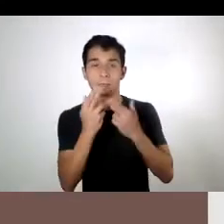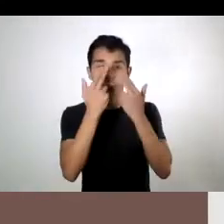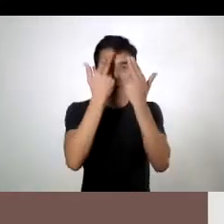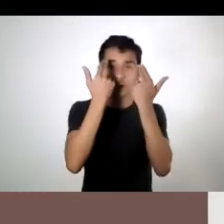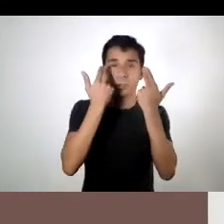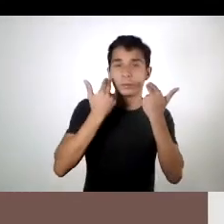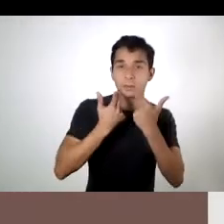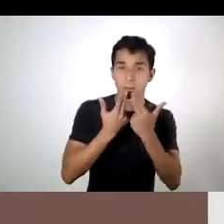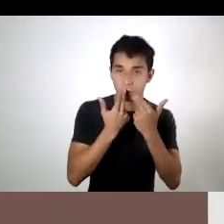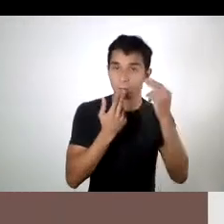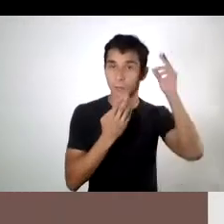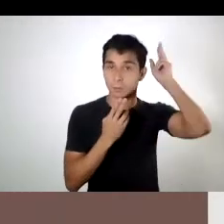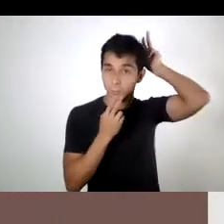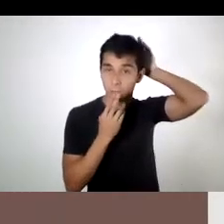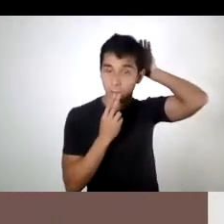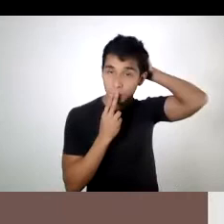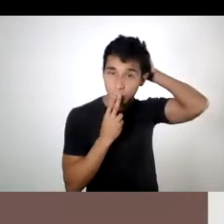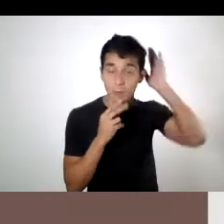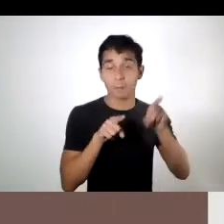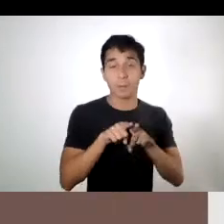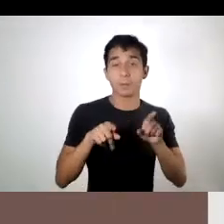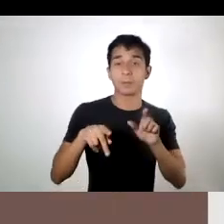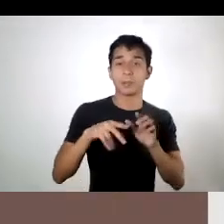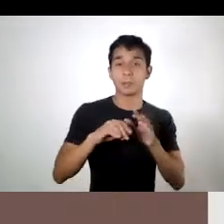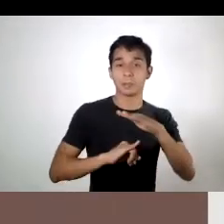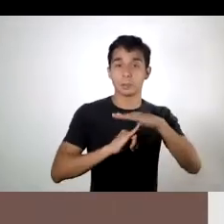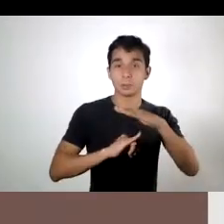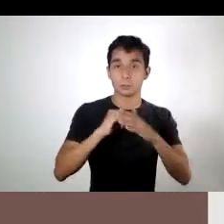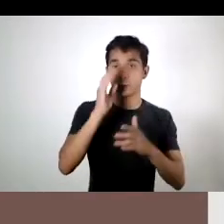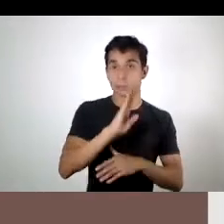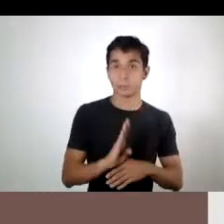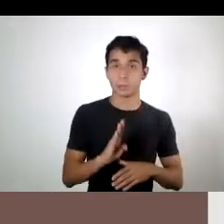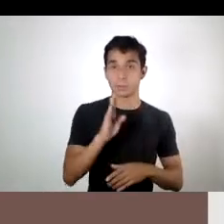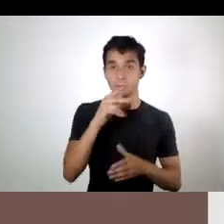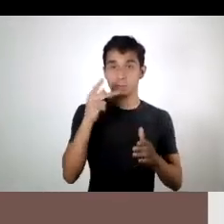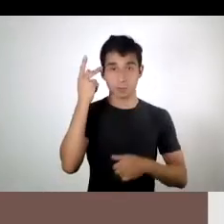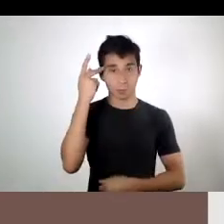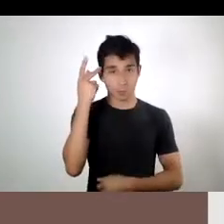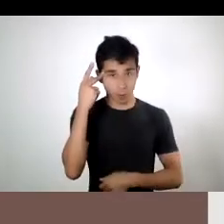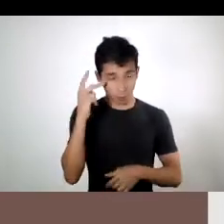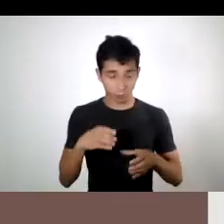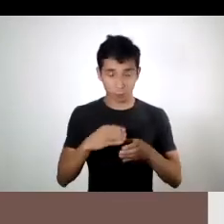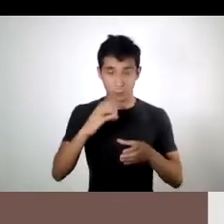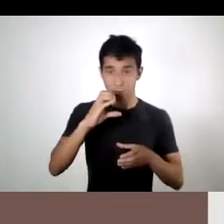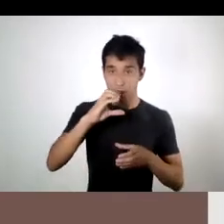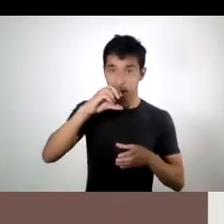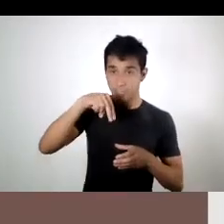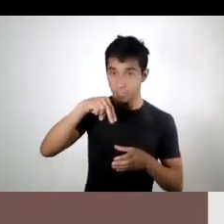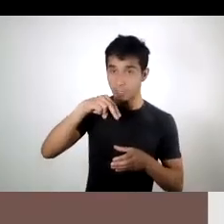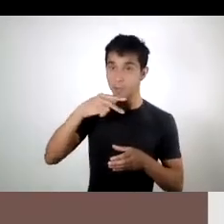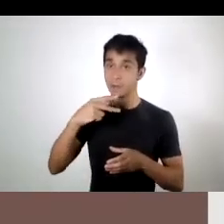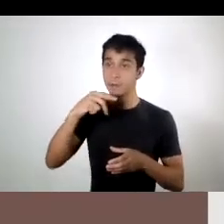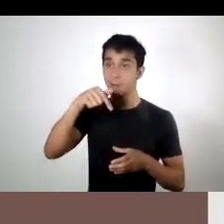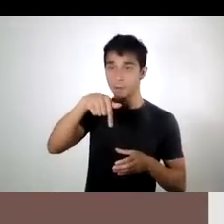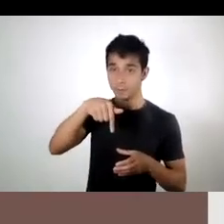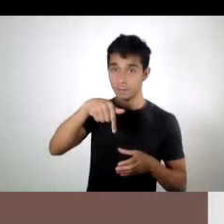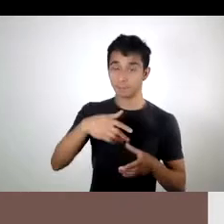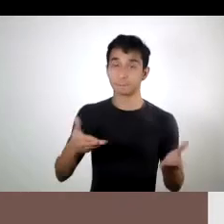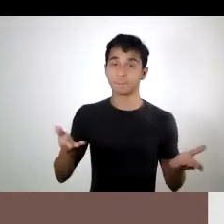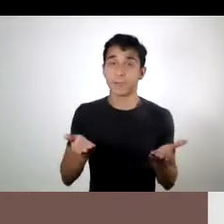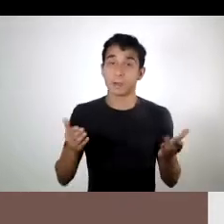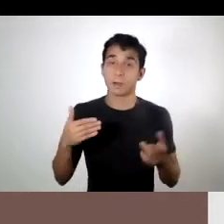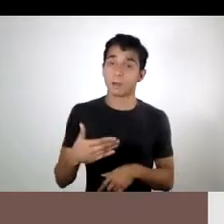São Paulo, tudo pelo CNPq. Agora nós vamos conhecer as duas